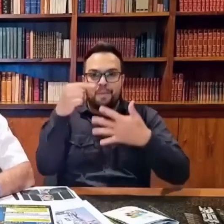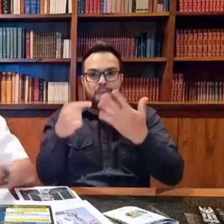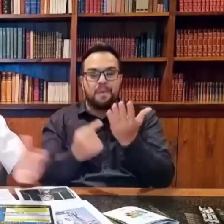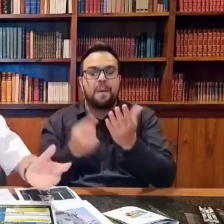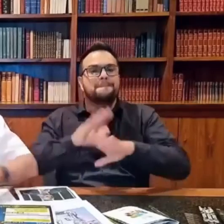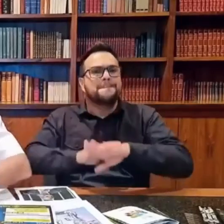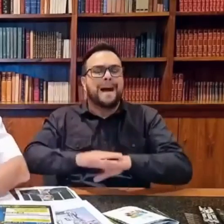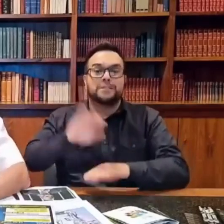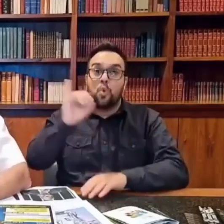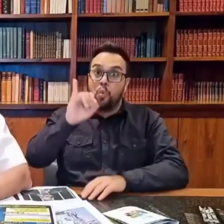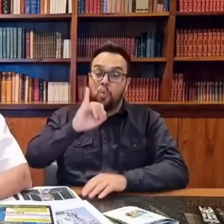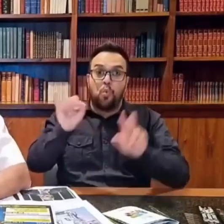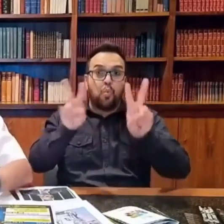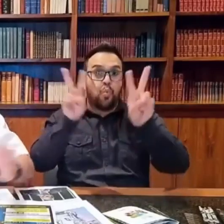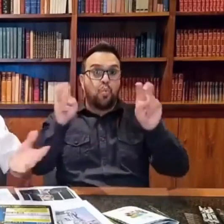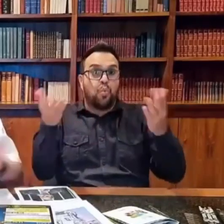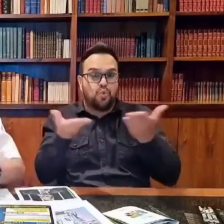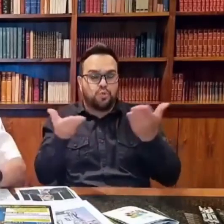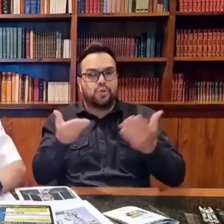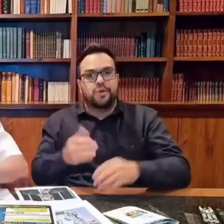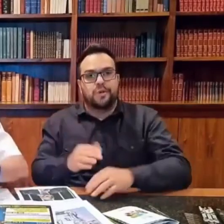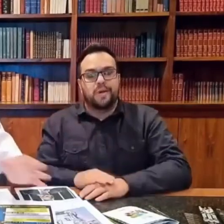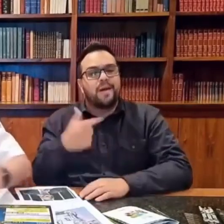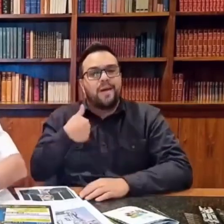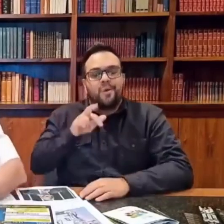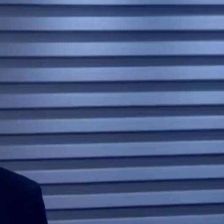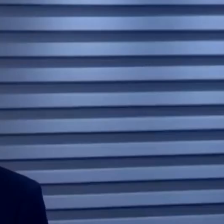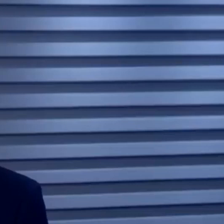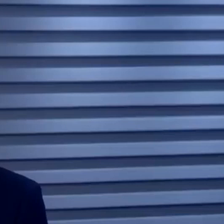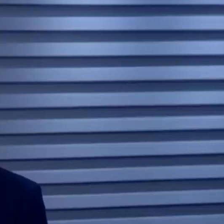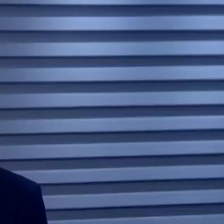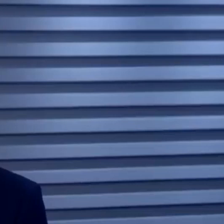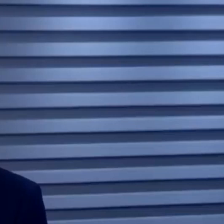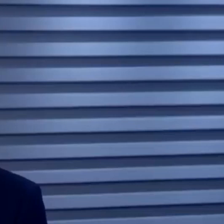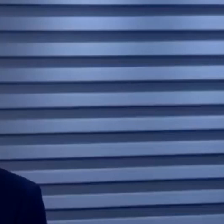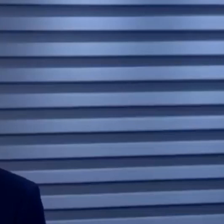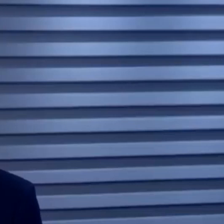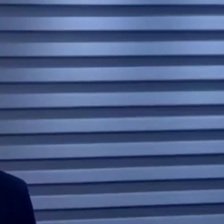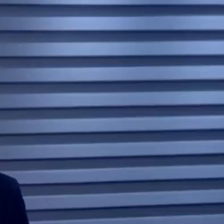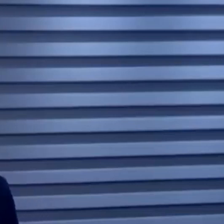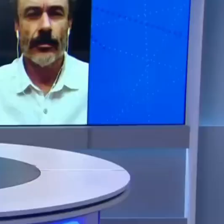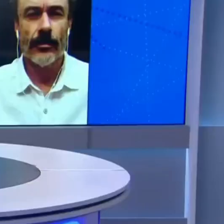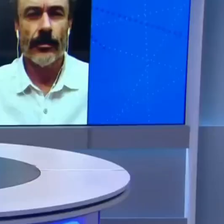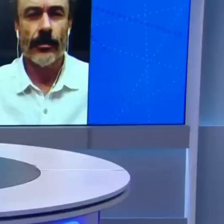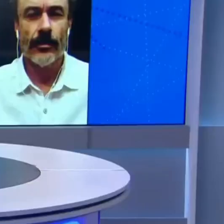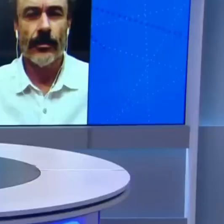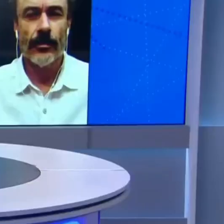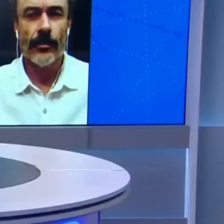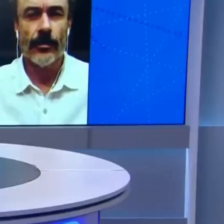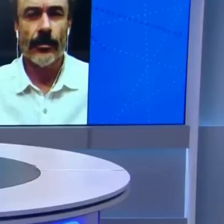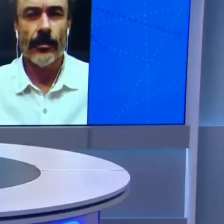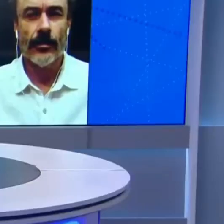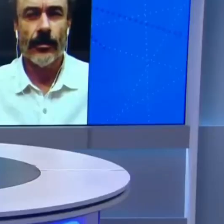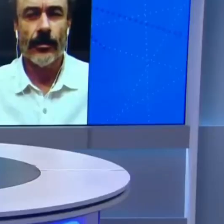várias esferas da nossa democracia ela vai implodir e você monta só análise da Live de hoje o que